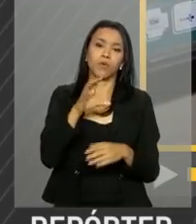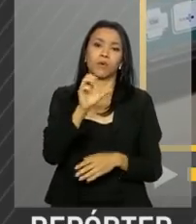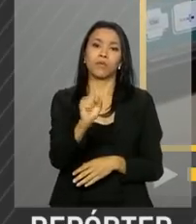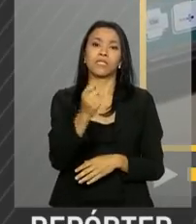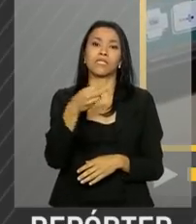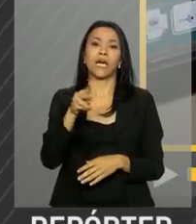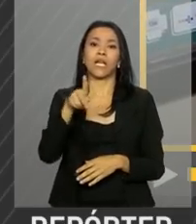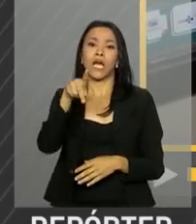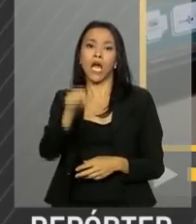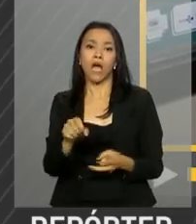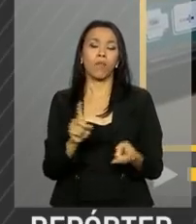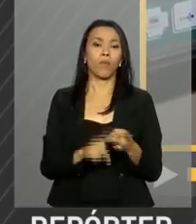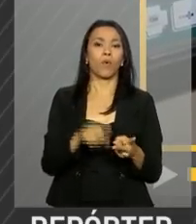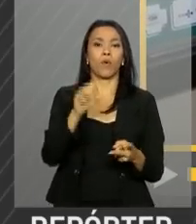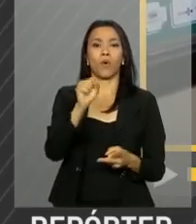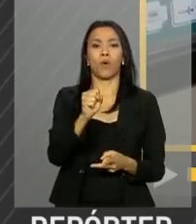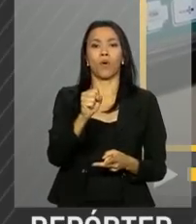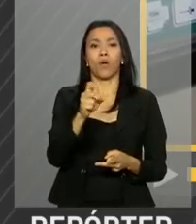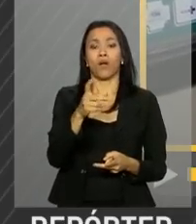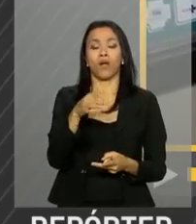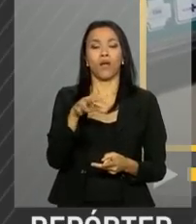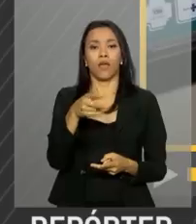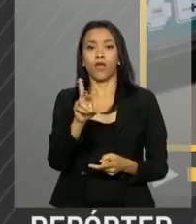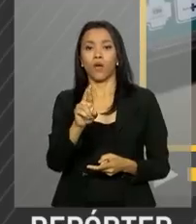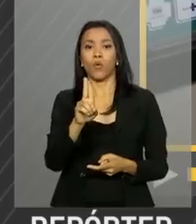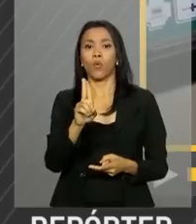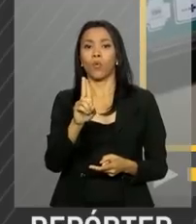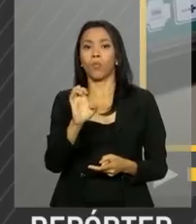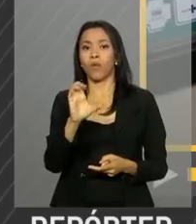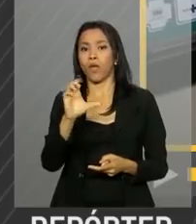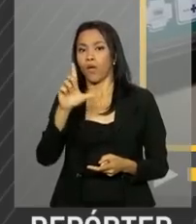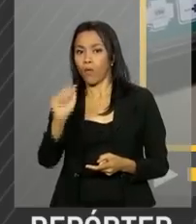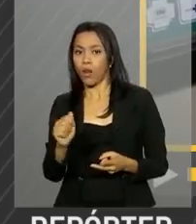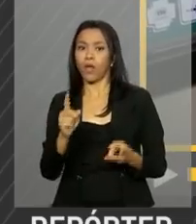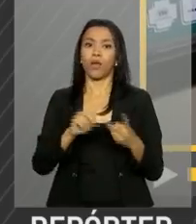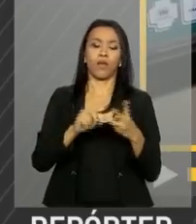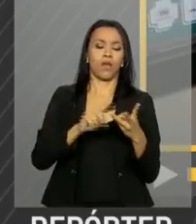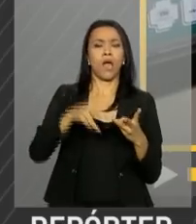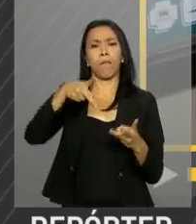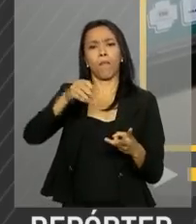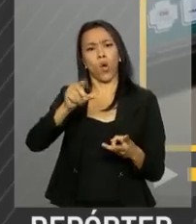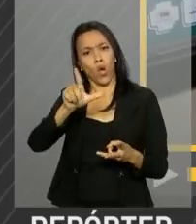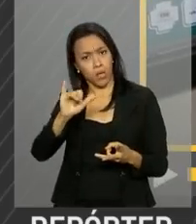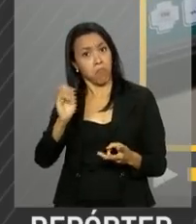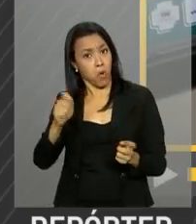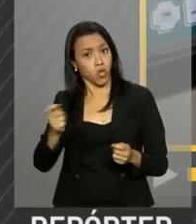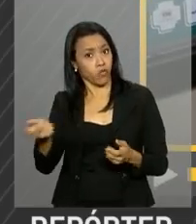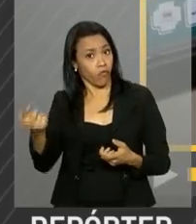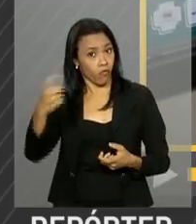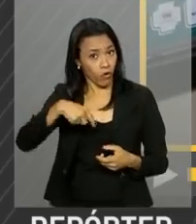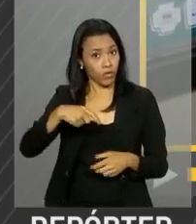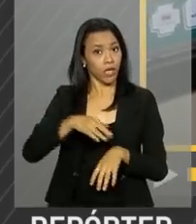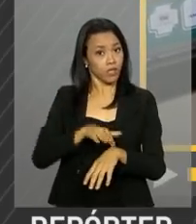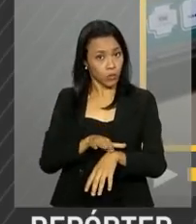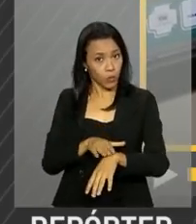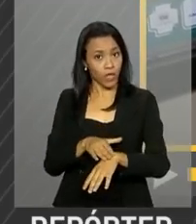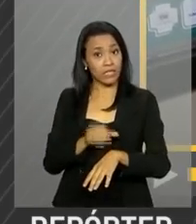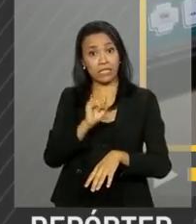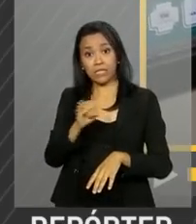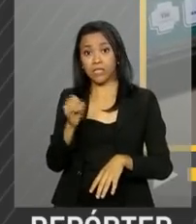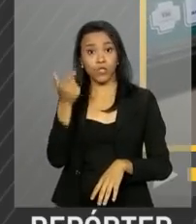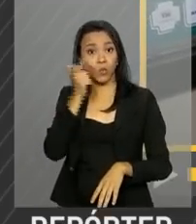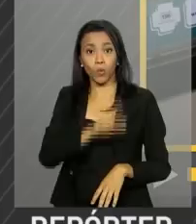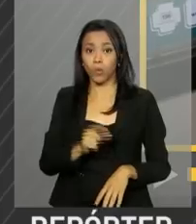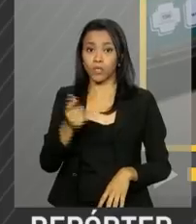sarampo, a rubéola e a pólio poderão voltar a acontecer no nosso país se nós não tivermos as nossas